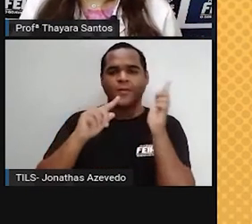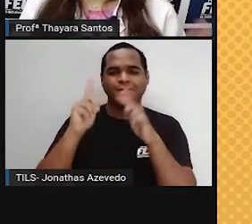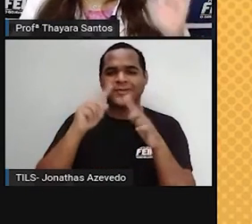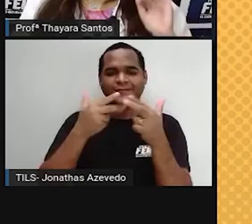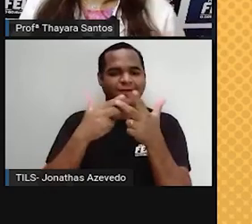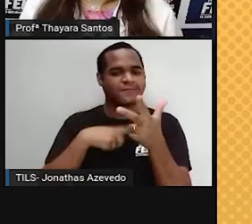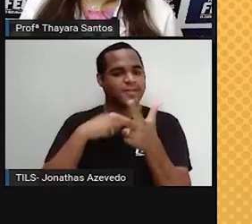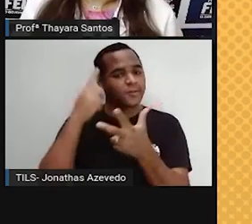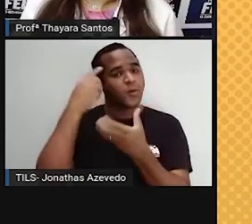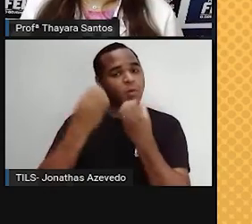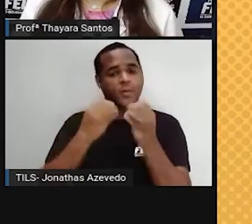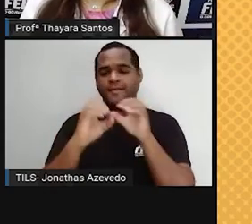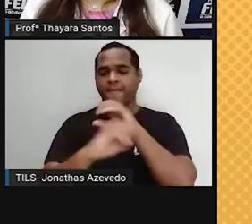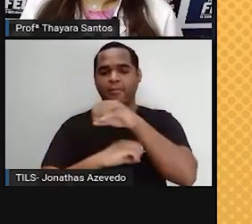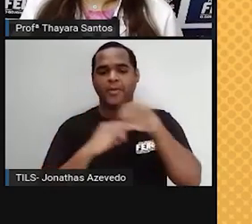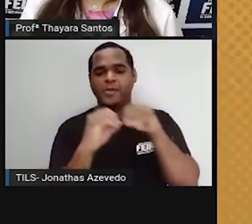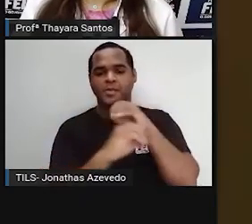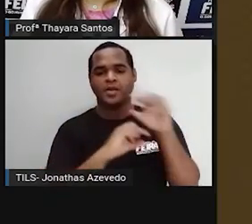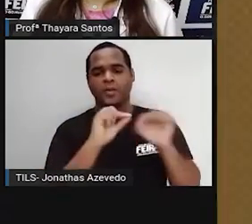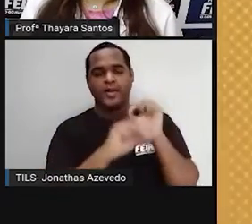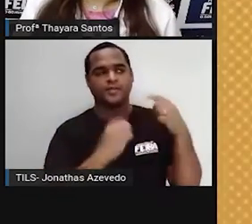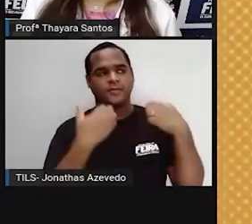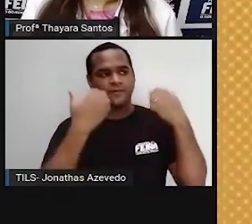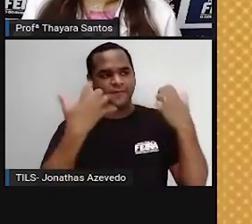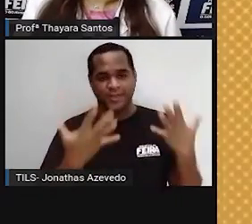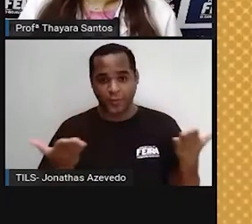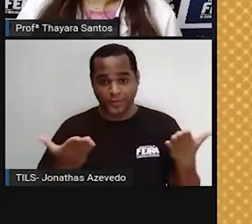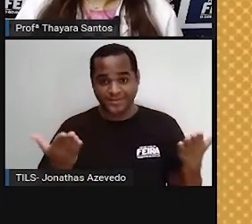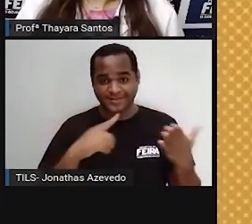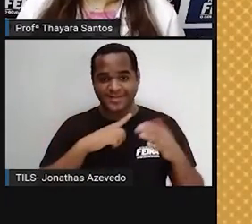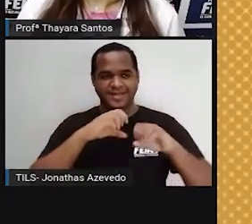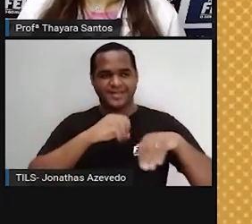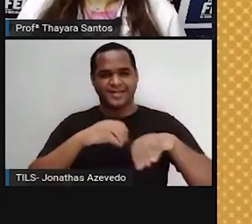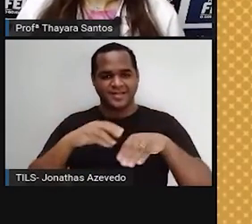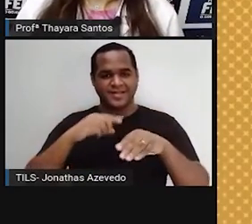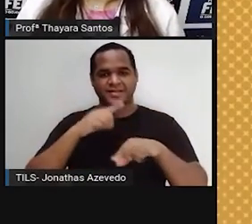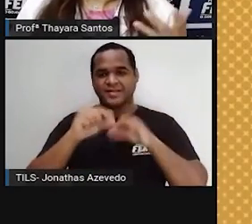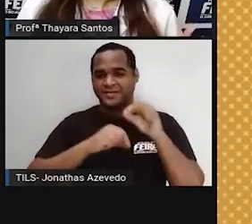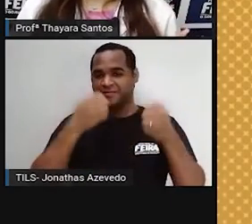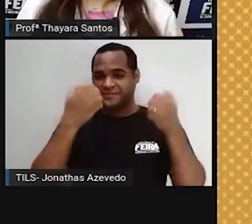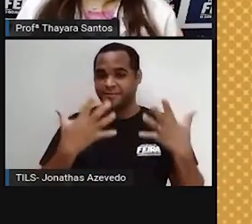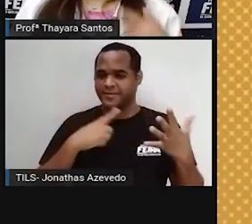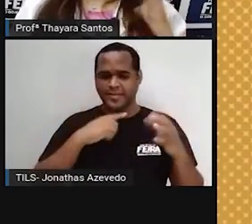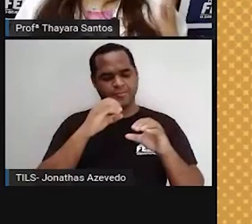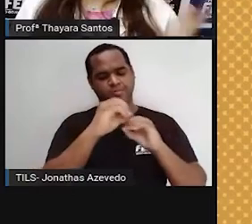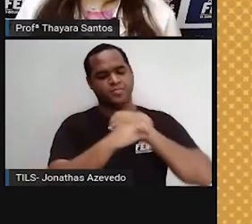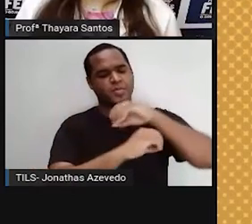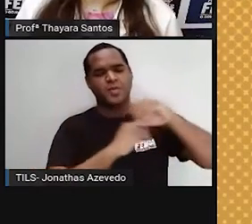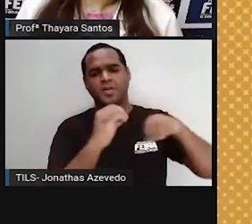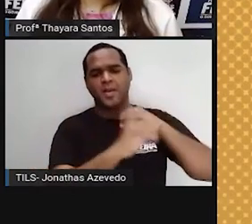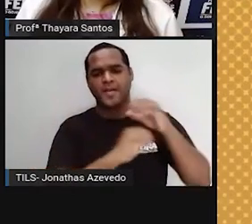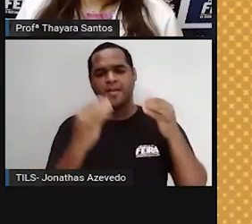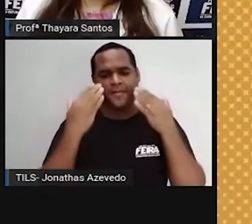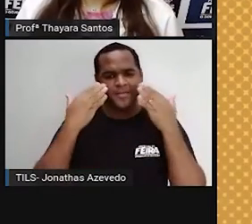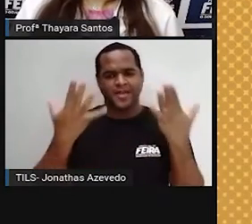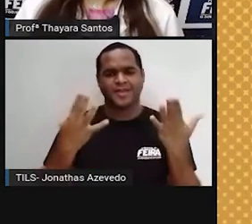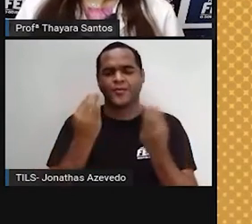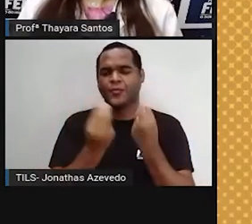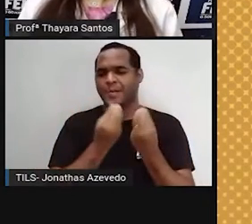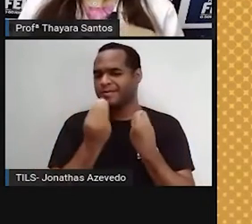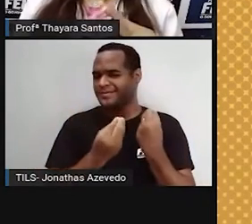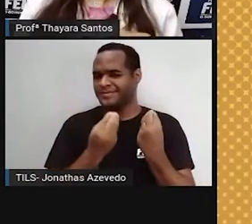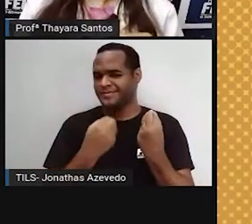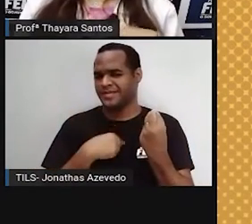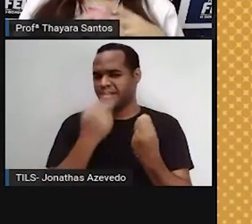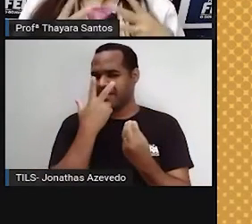seu universo, vamos ver o que é que eu trouxe aqui para a aula de hoje. Então, o universo ele pode ser representado dessa forma aqui.